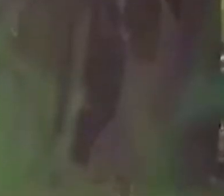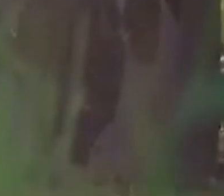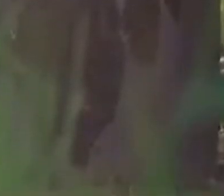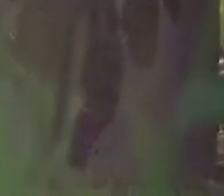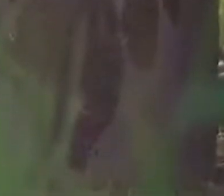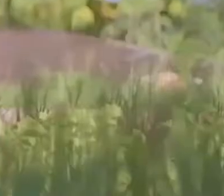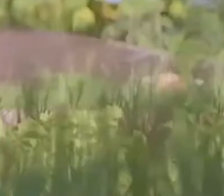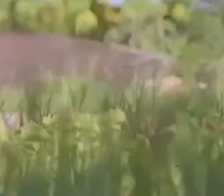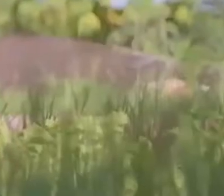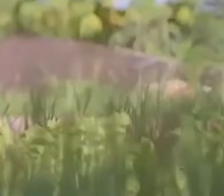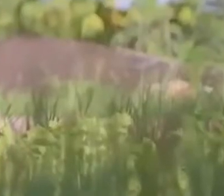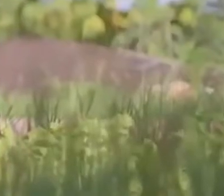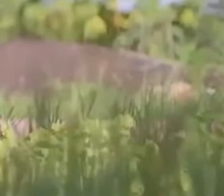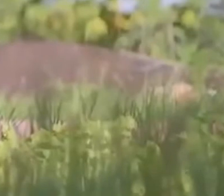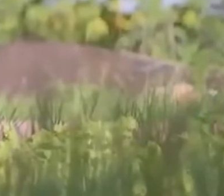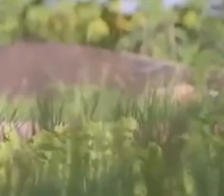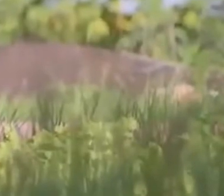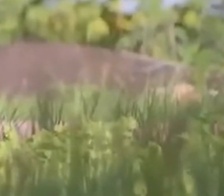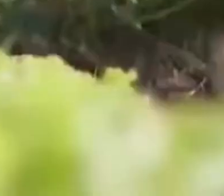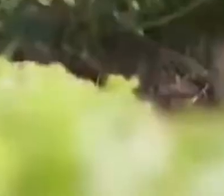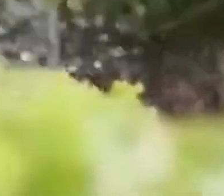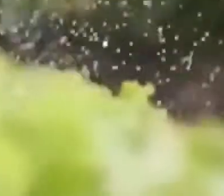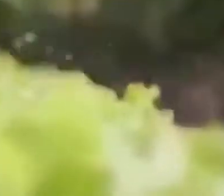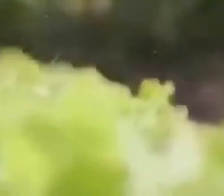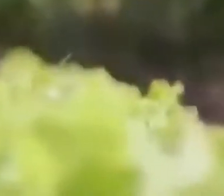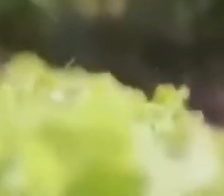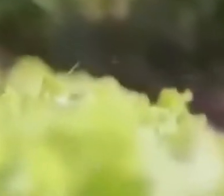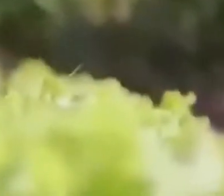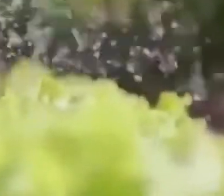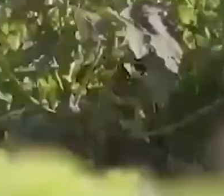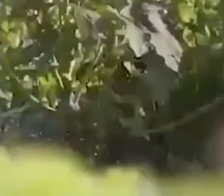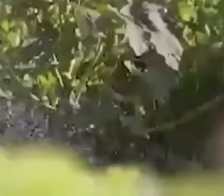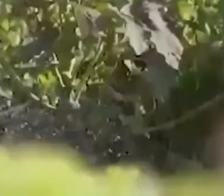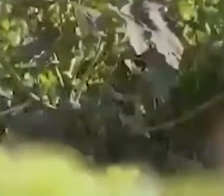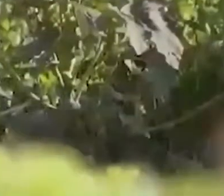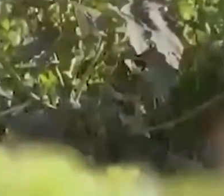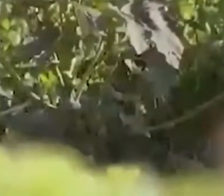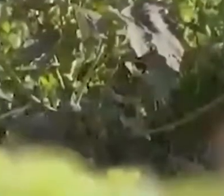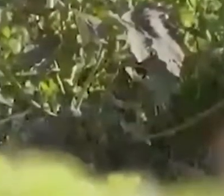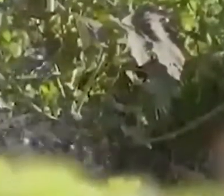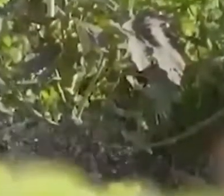além de expandir as ações para duas novas comunidades.